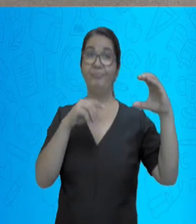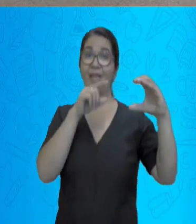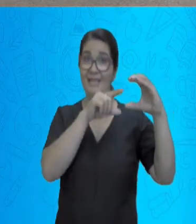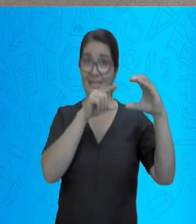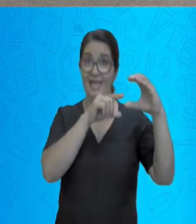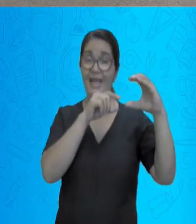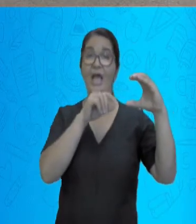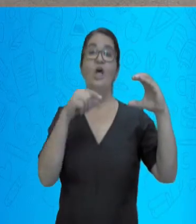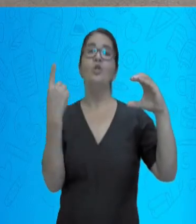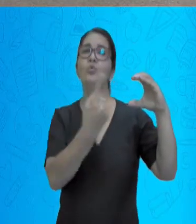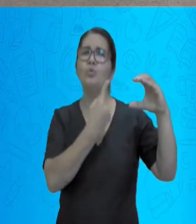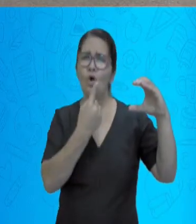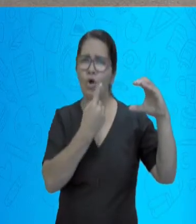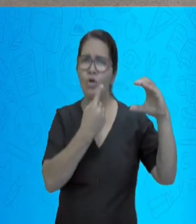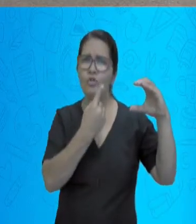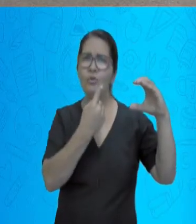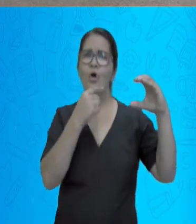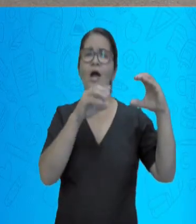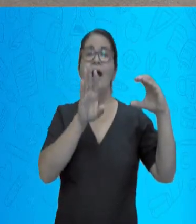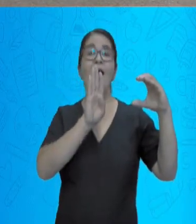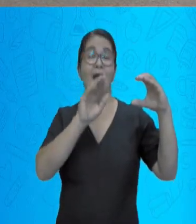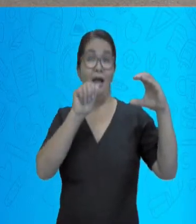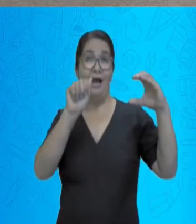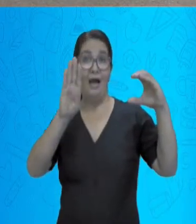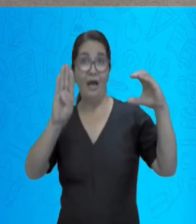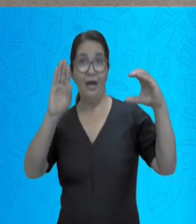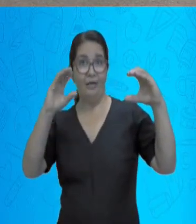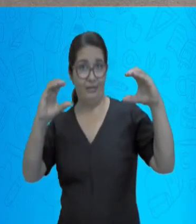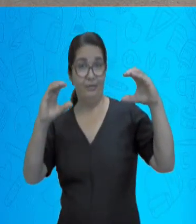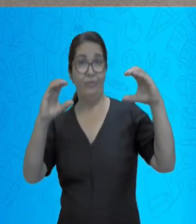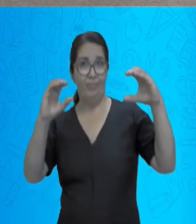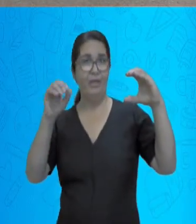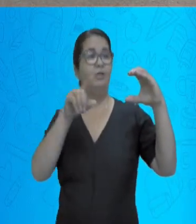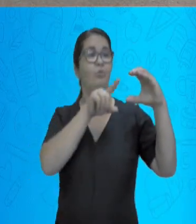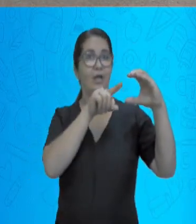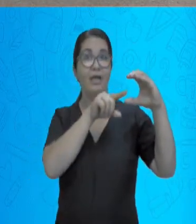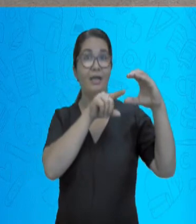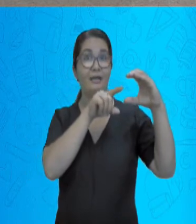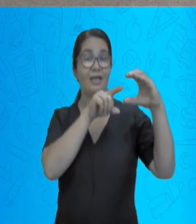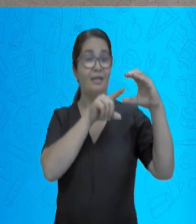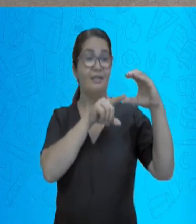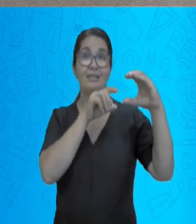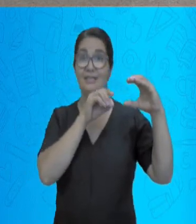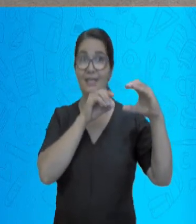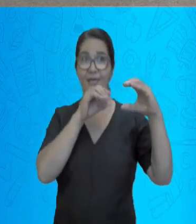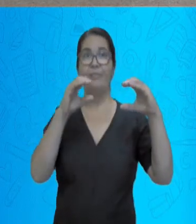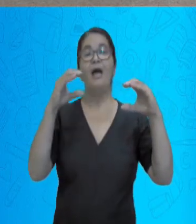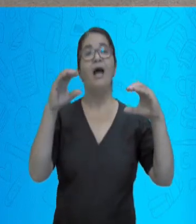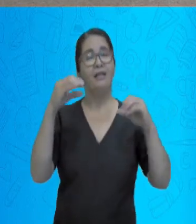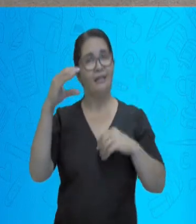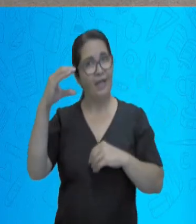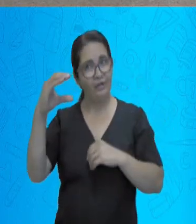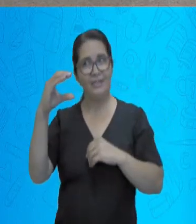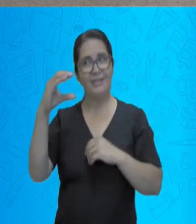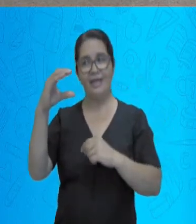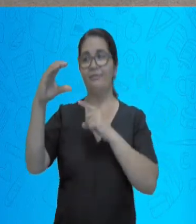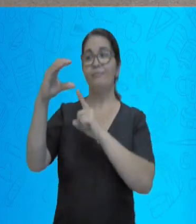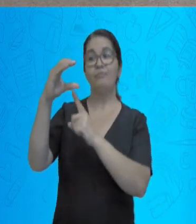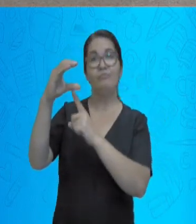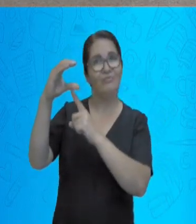letra C. E esse sinal gráfico, aqui pequenininho, que aparece formando